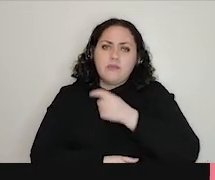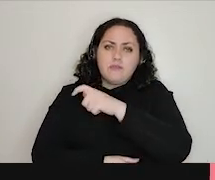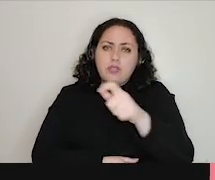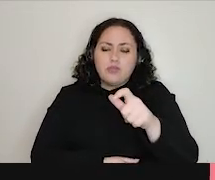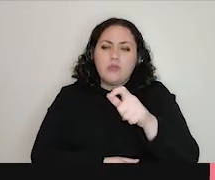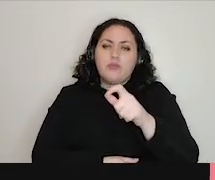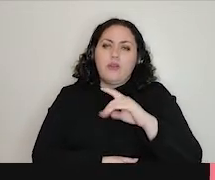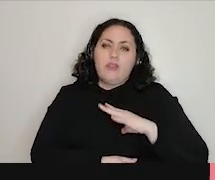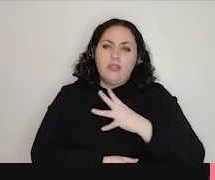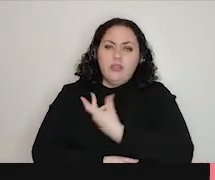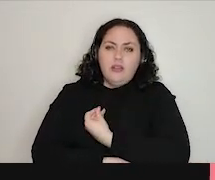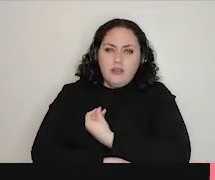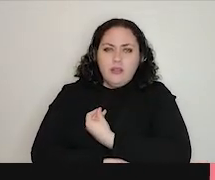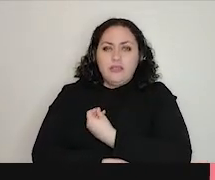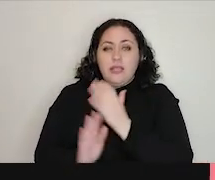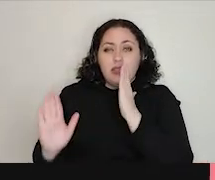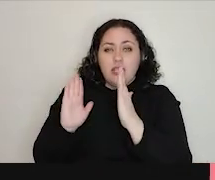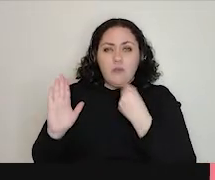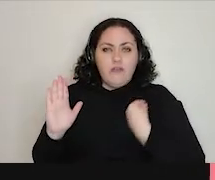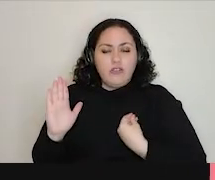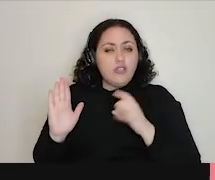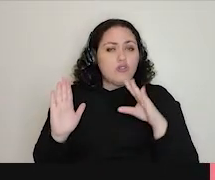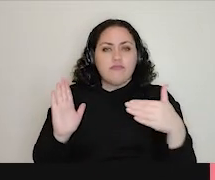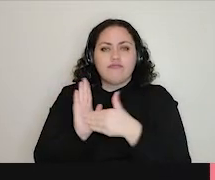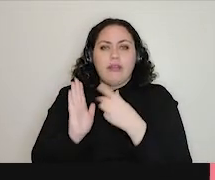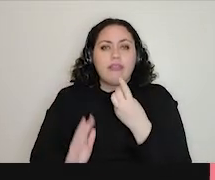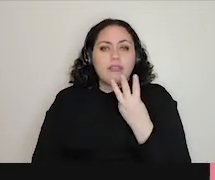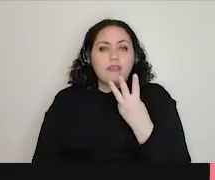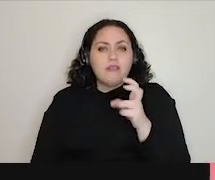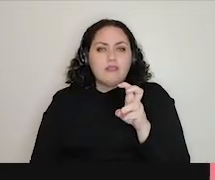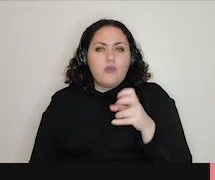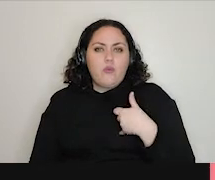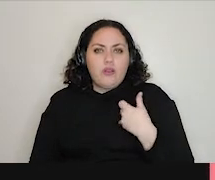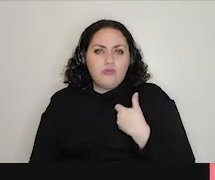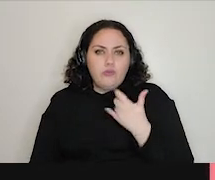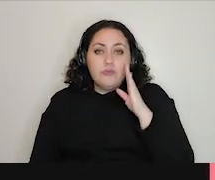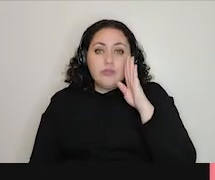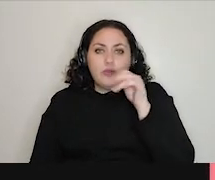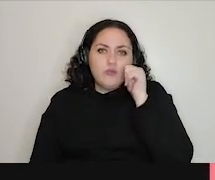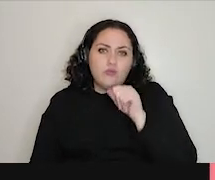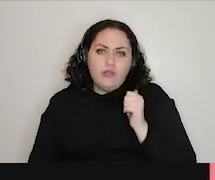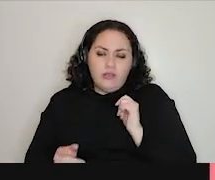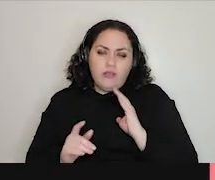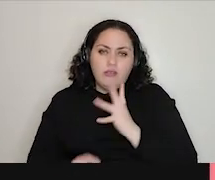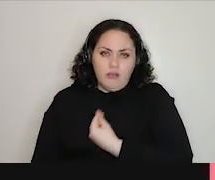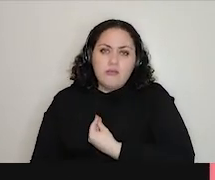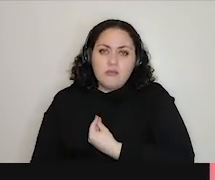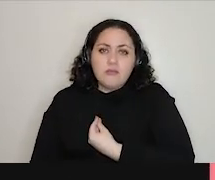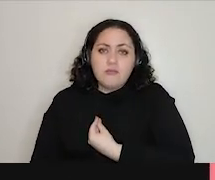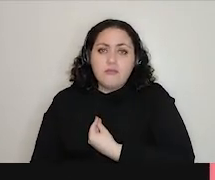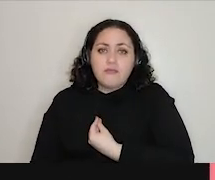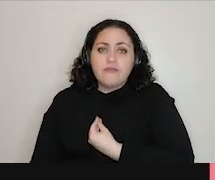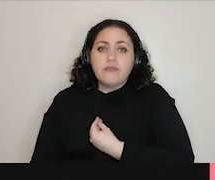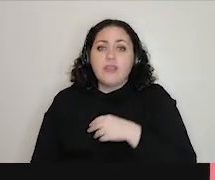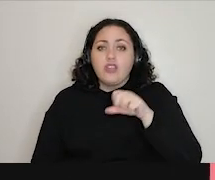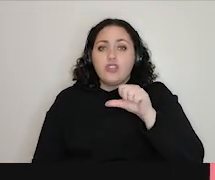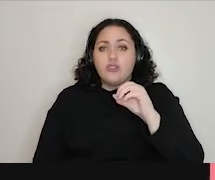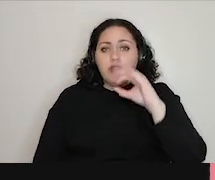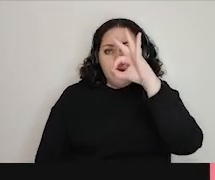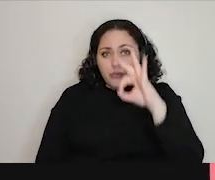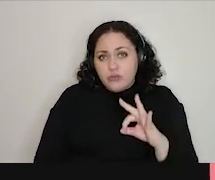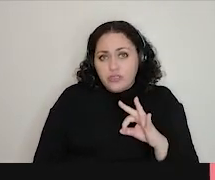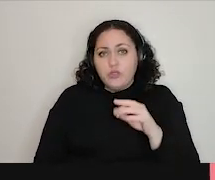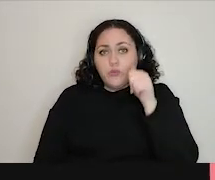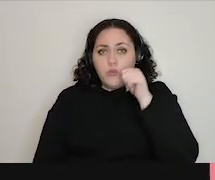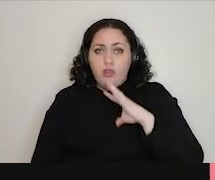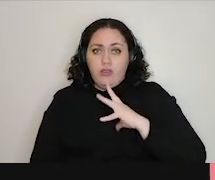travestis, é de apenas 35 anos. E que 90% das mulheres trans e travestis estão